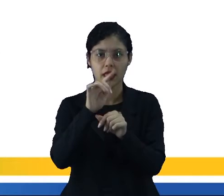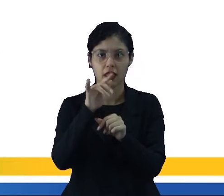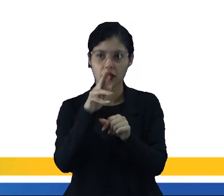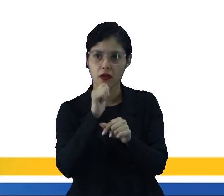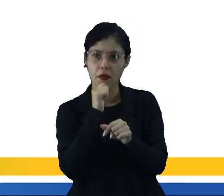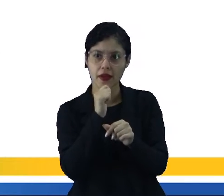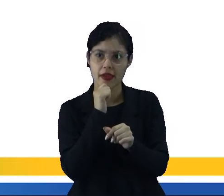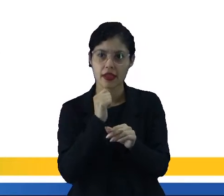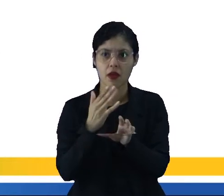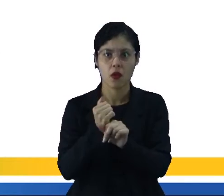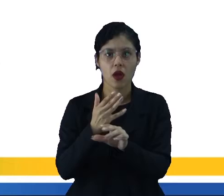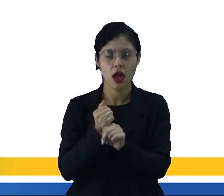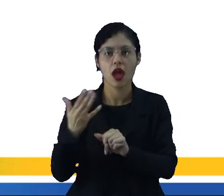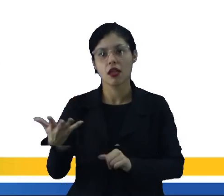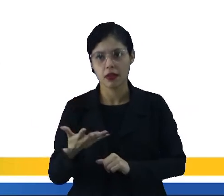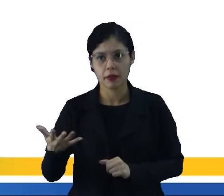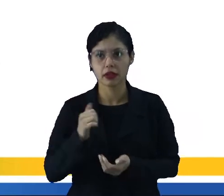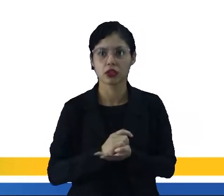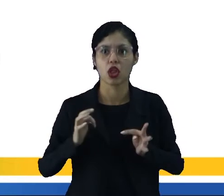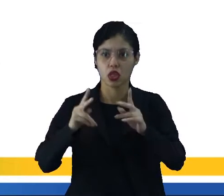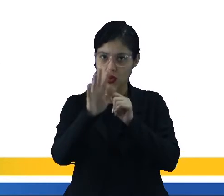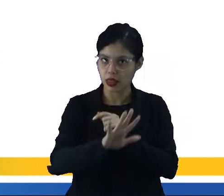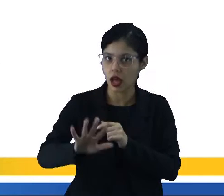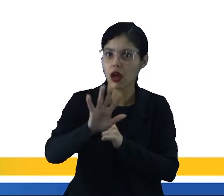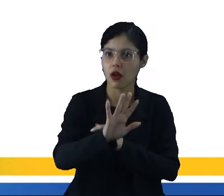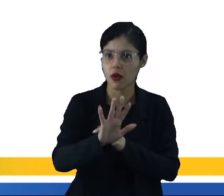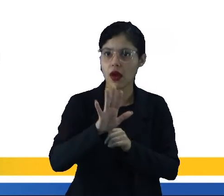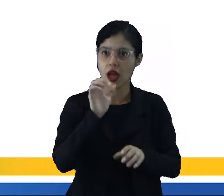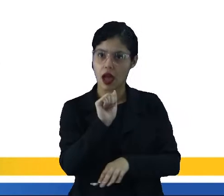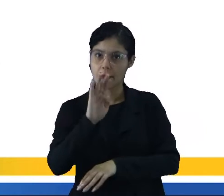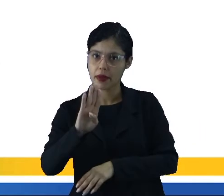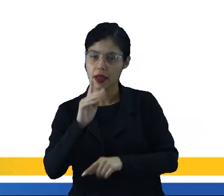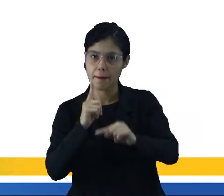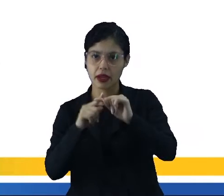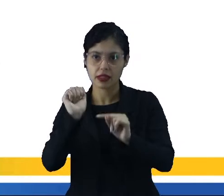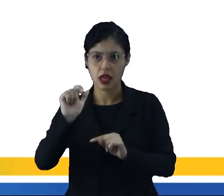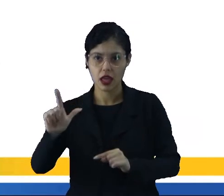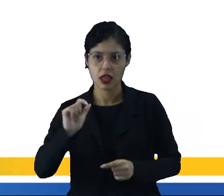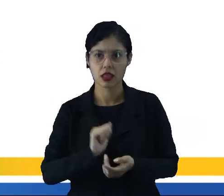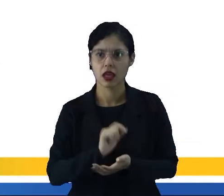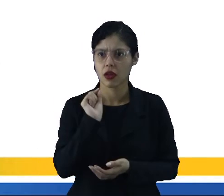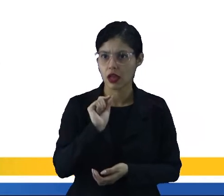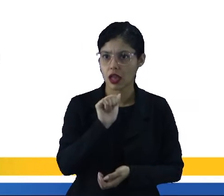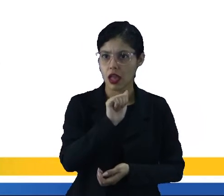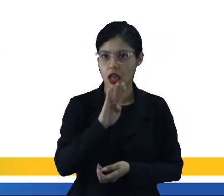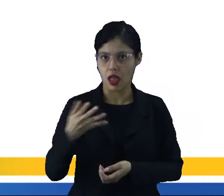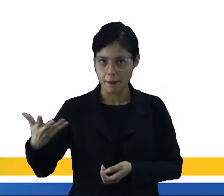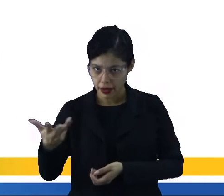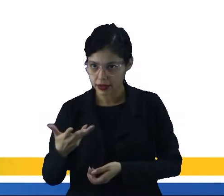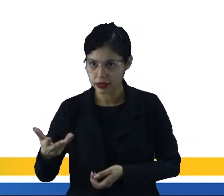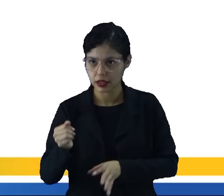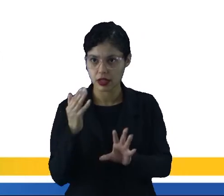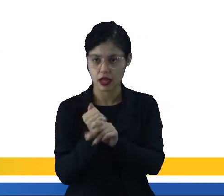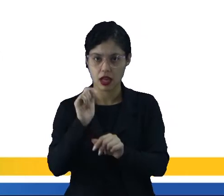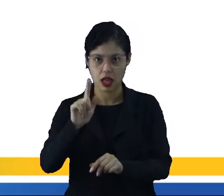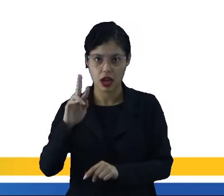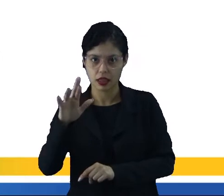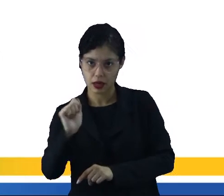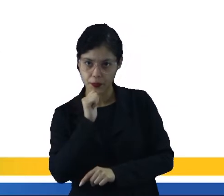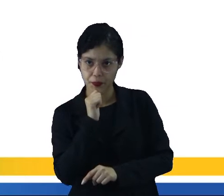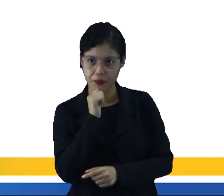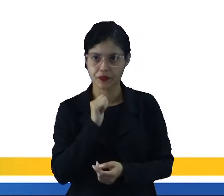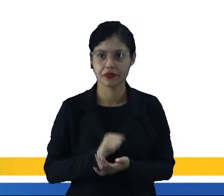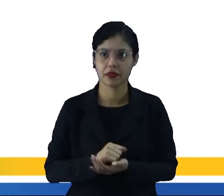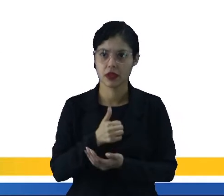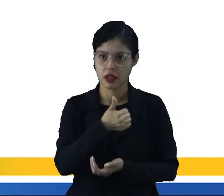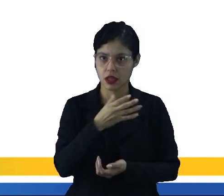lateral com a área da Base a área total é AB + a l que que é b a área da base que que é L área lateral